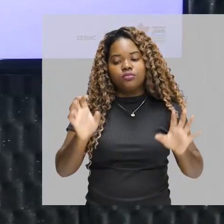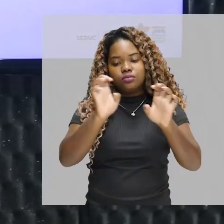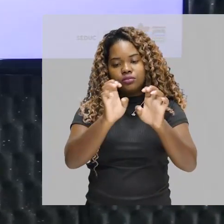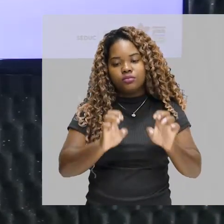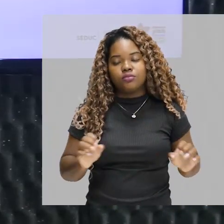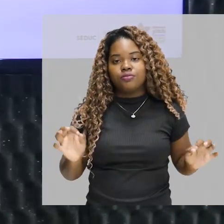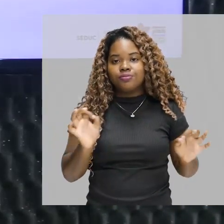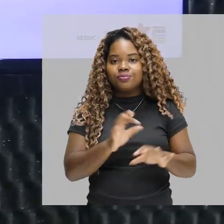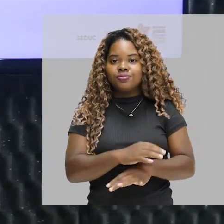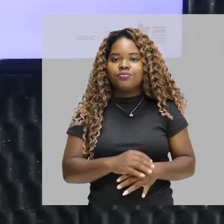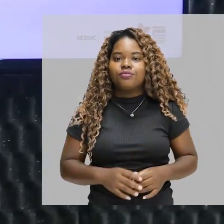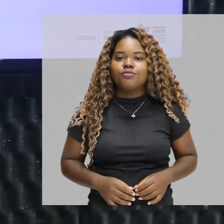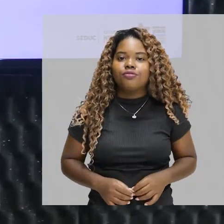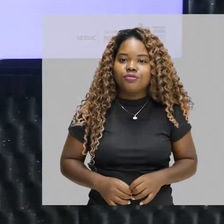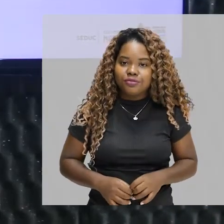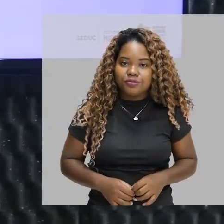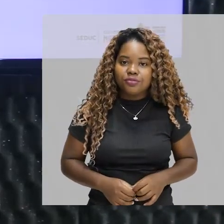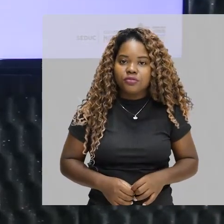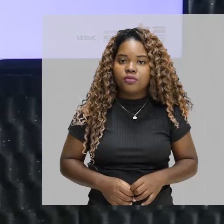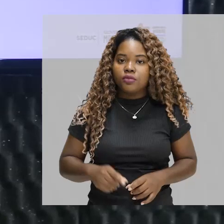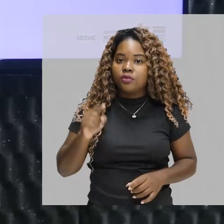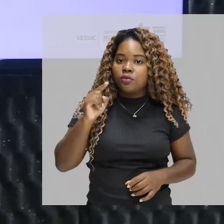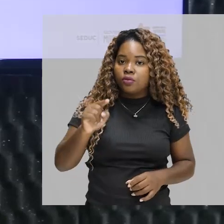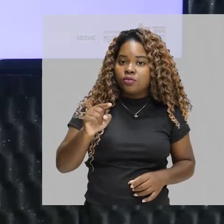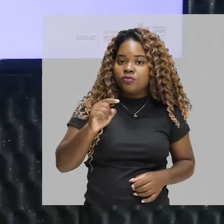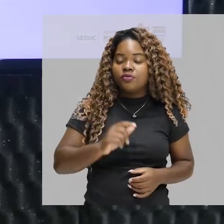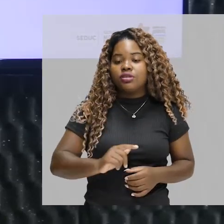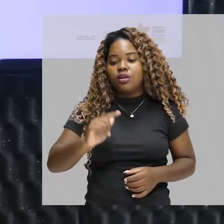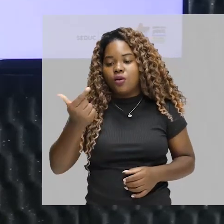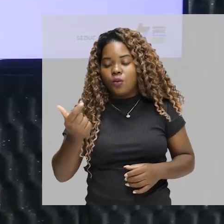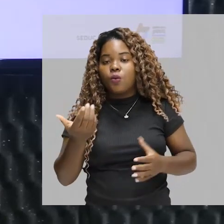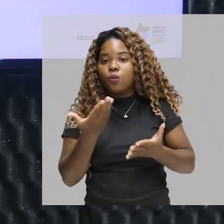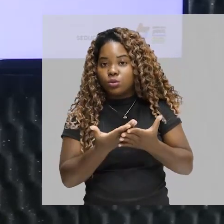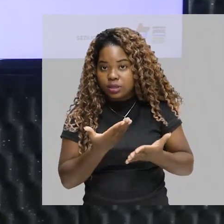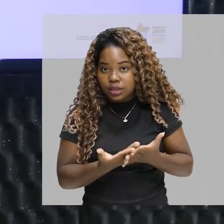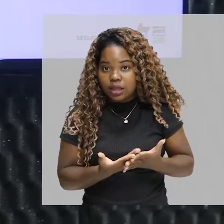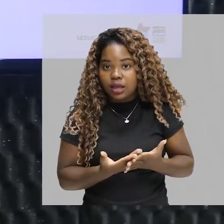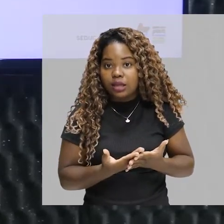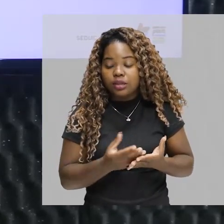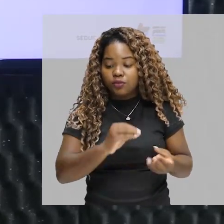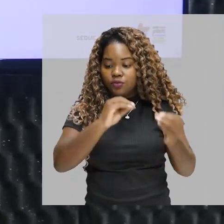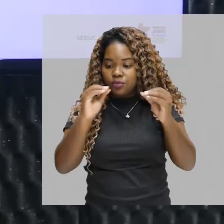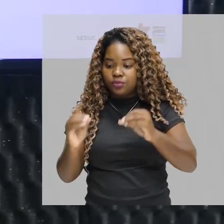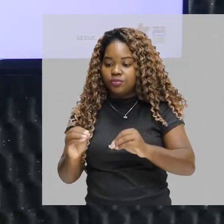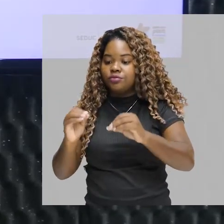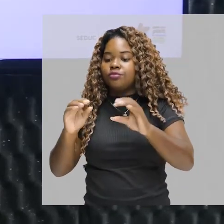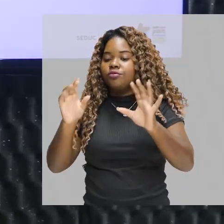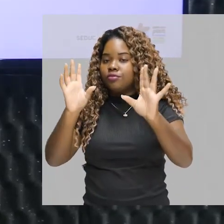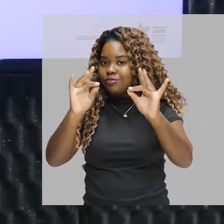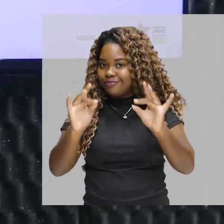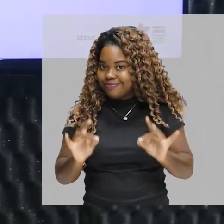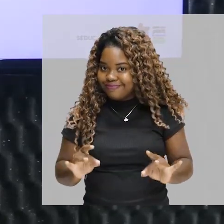tá certo? Então, quando você assistir a outra aula que eu vou trazer os elementos da narrativa,